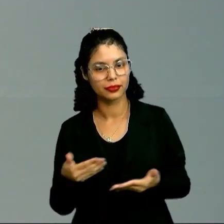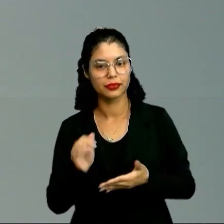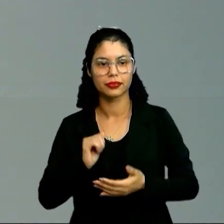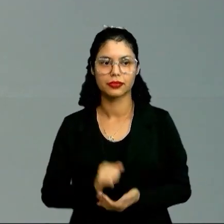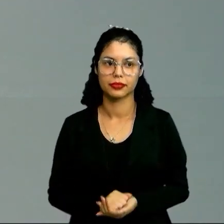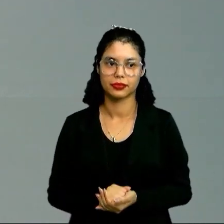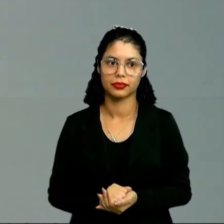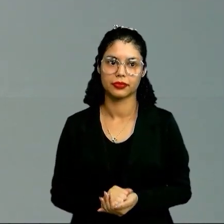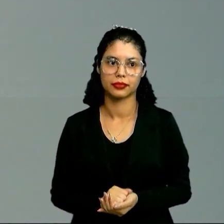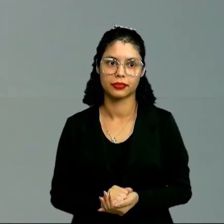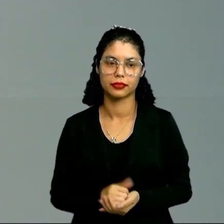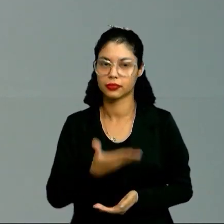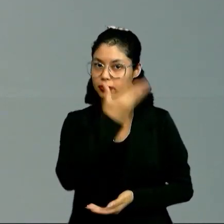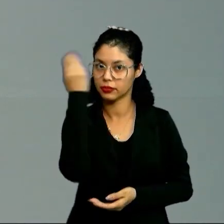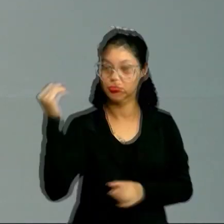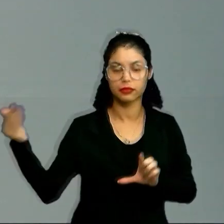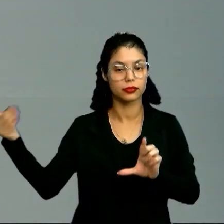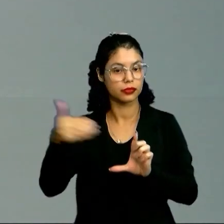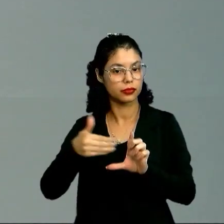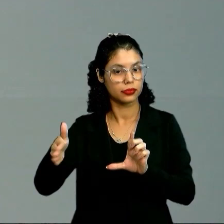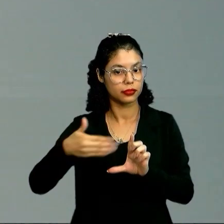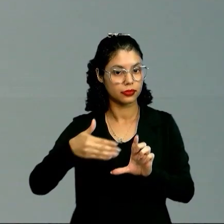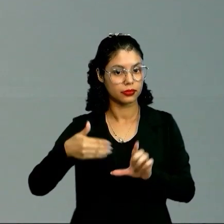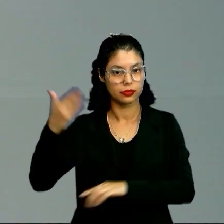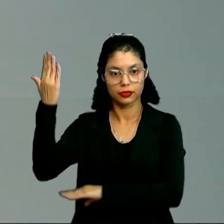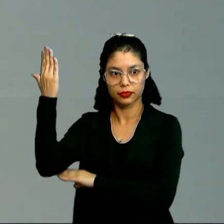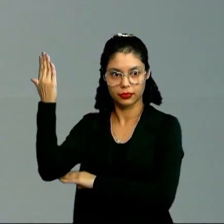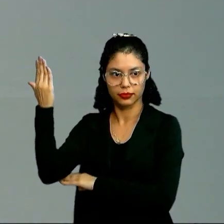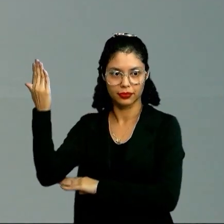hoje, tá? Não esqueça de acessar nossas